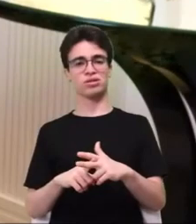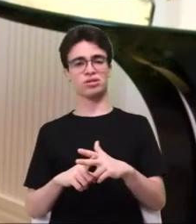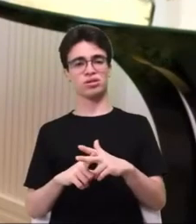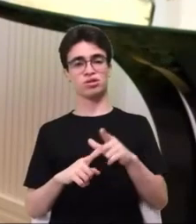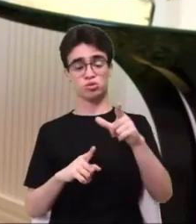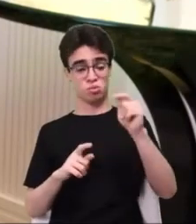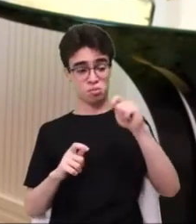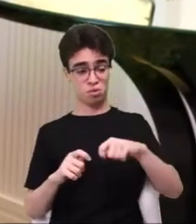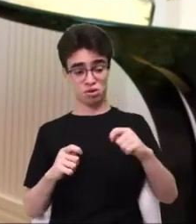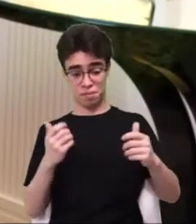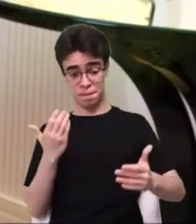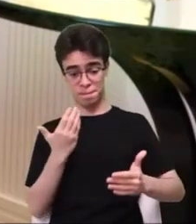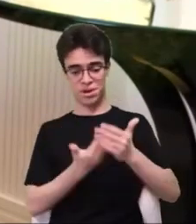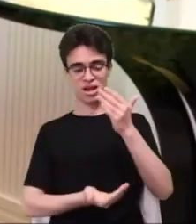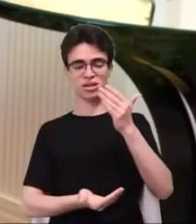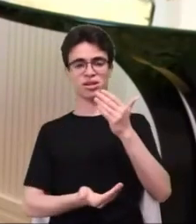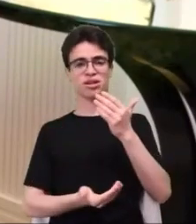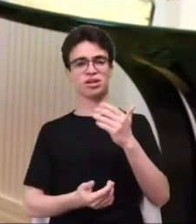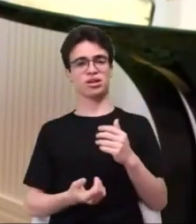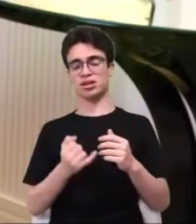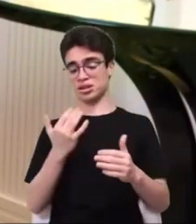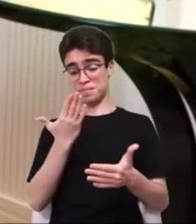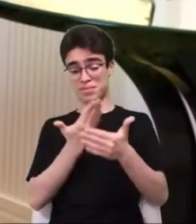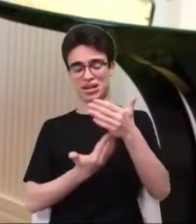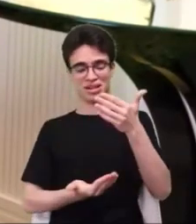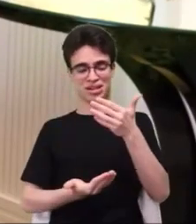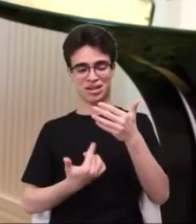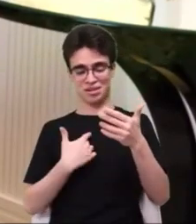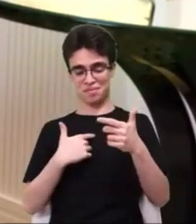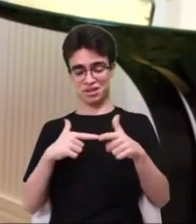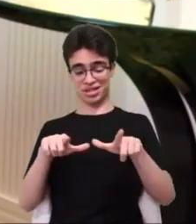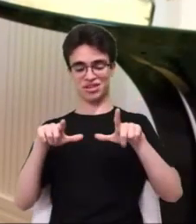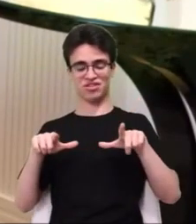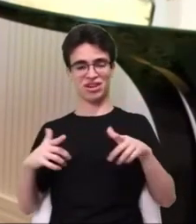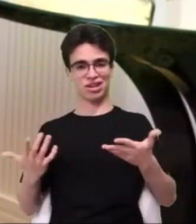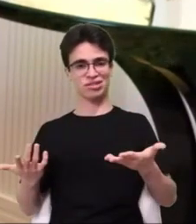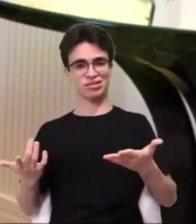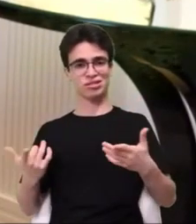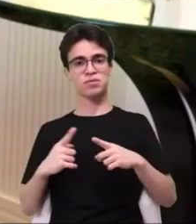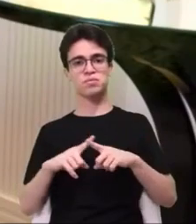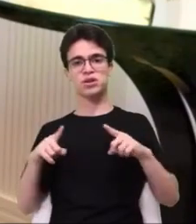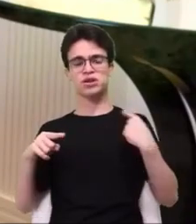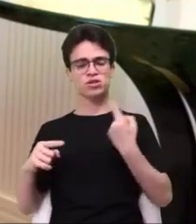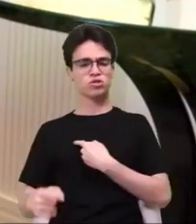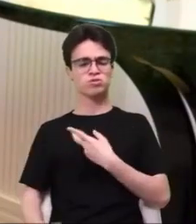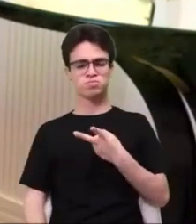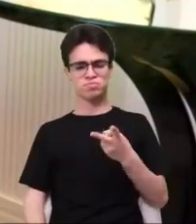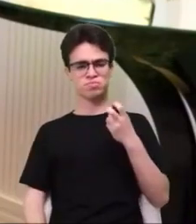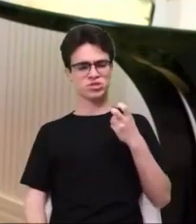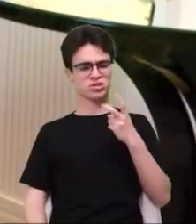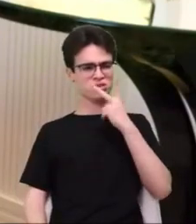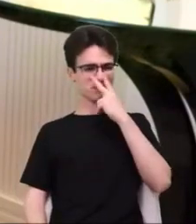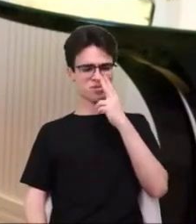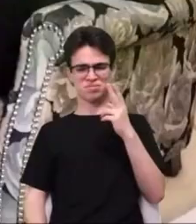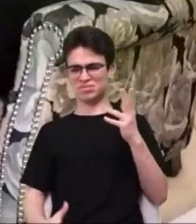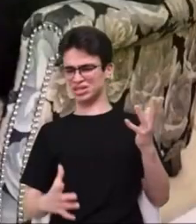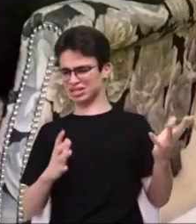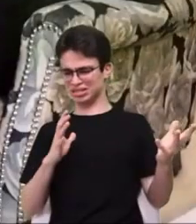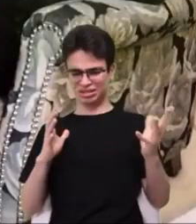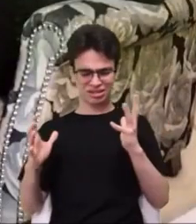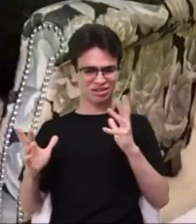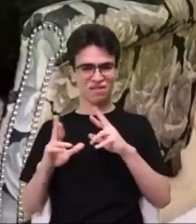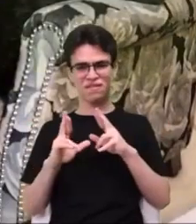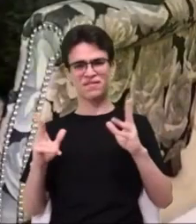seu registro, né, com a imposição de perda do registro. Então a gente vê que tem um lobby por